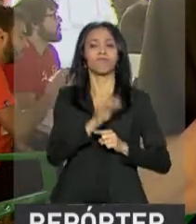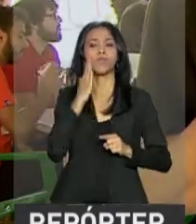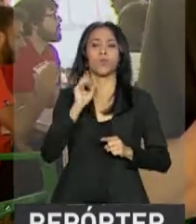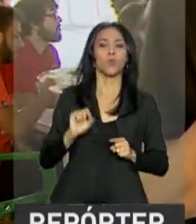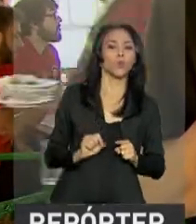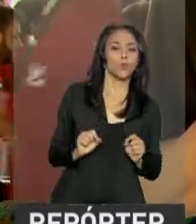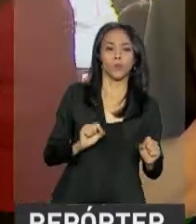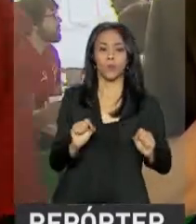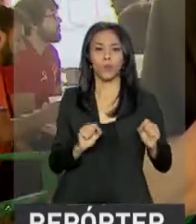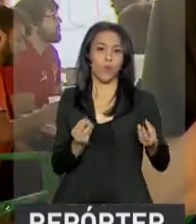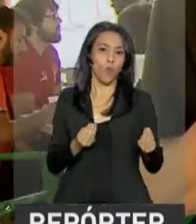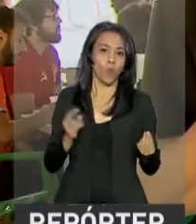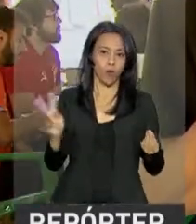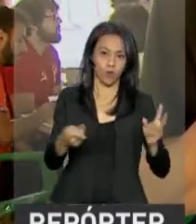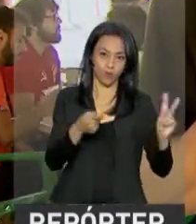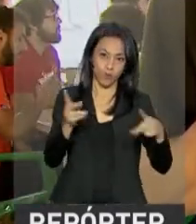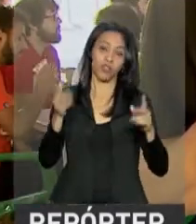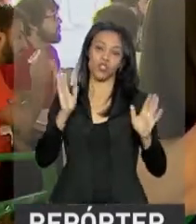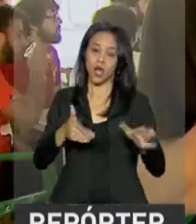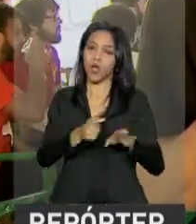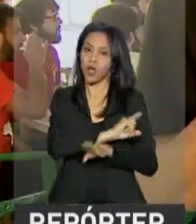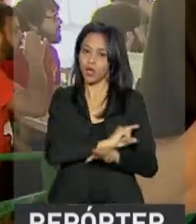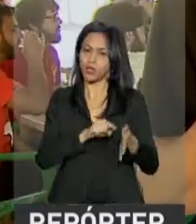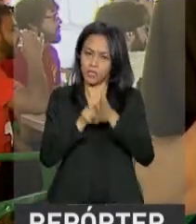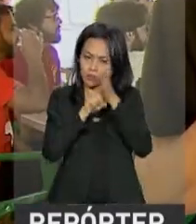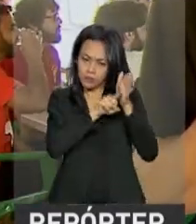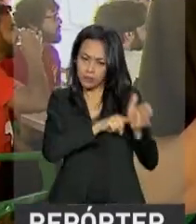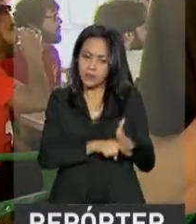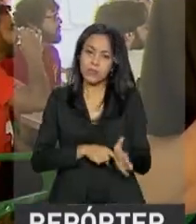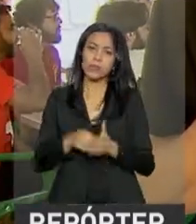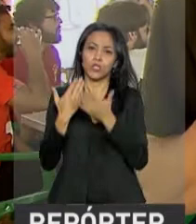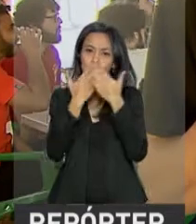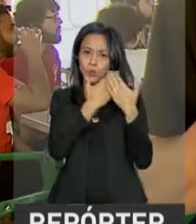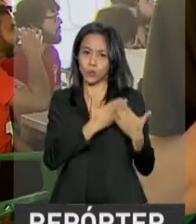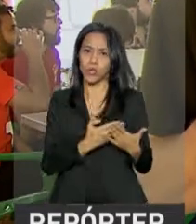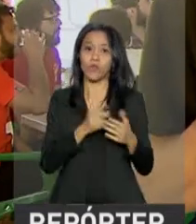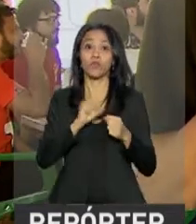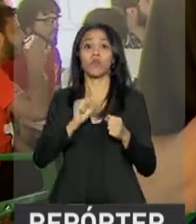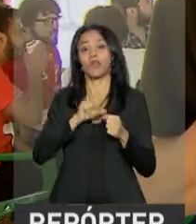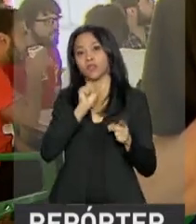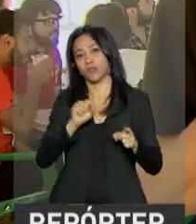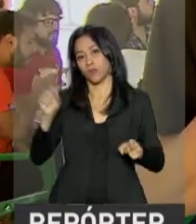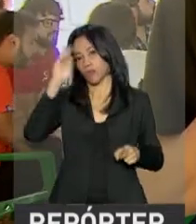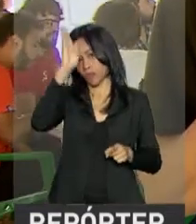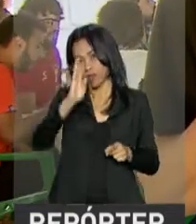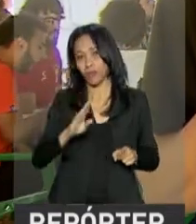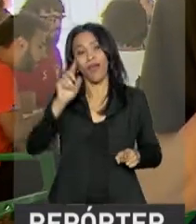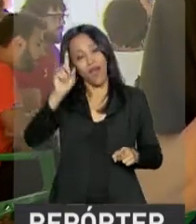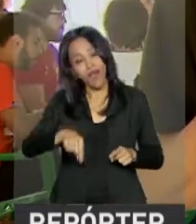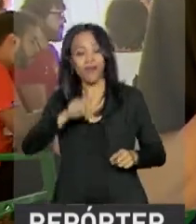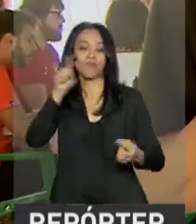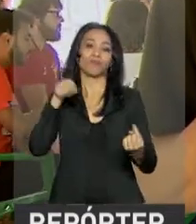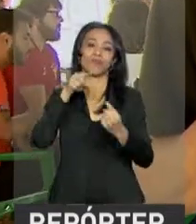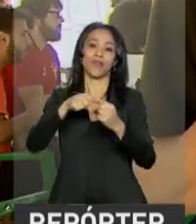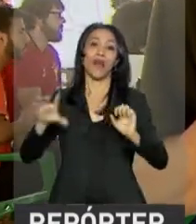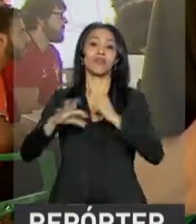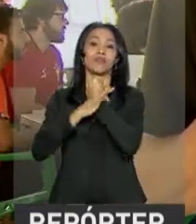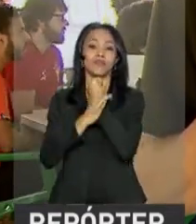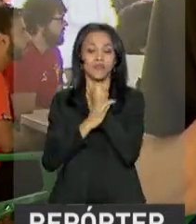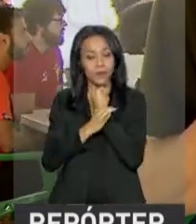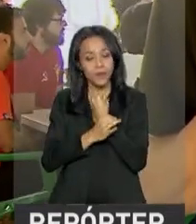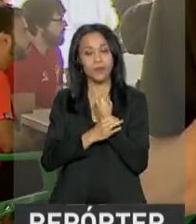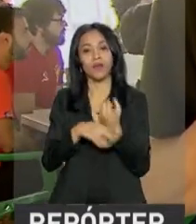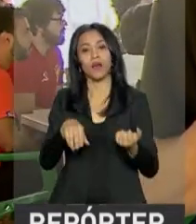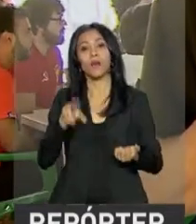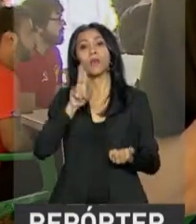tomadas com base em simulações e estudos feitos em todo o país. Tudo isso para garantir que o sistema elétrico